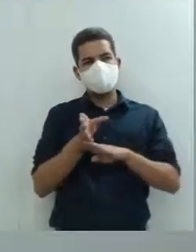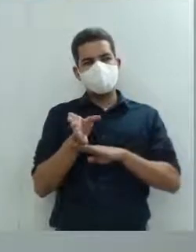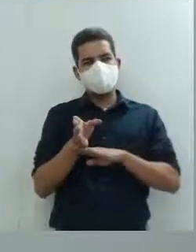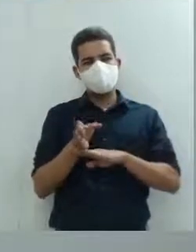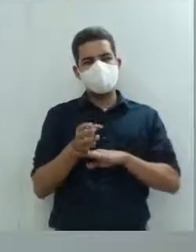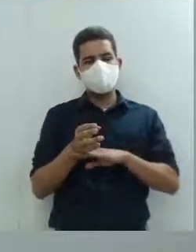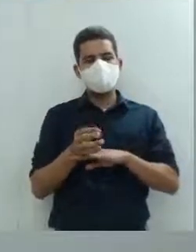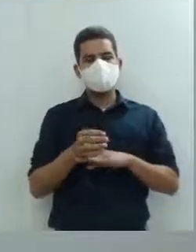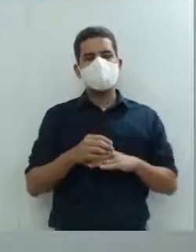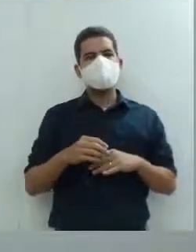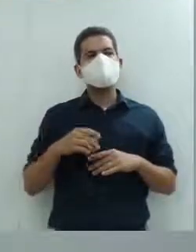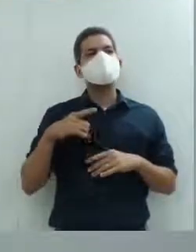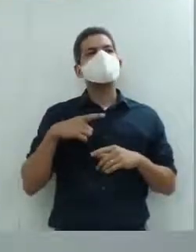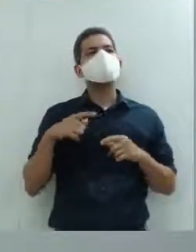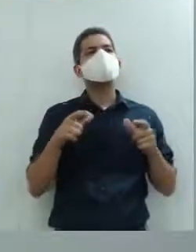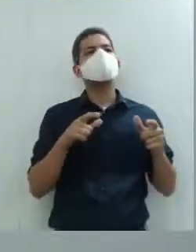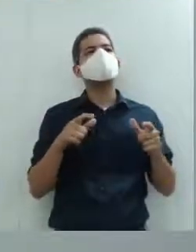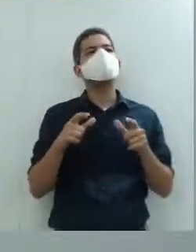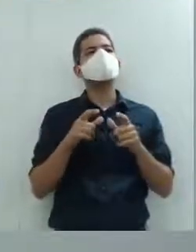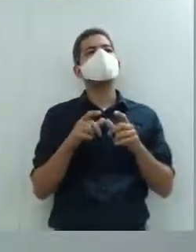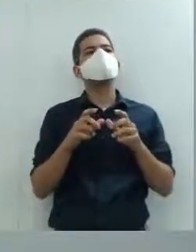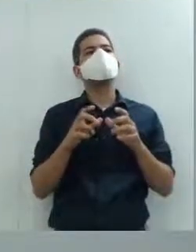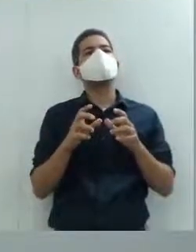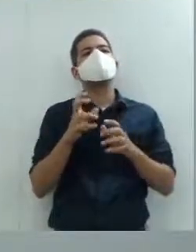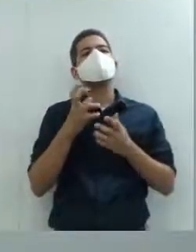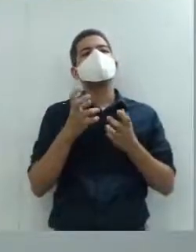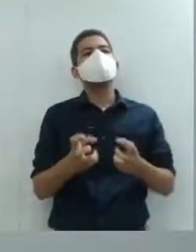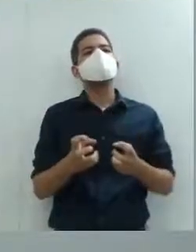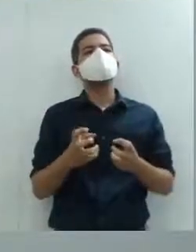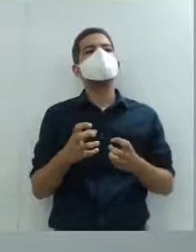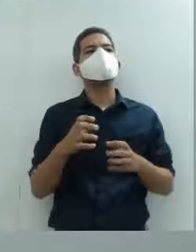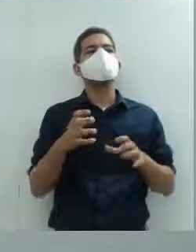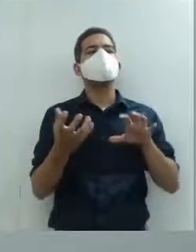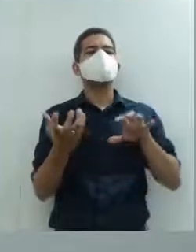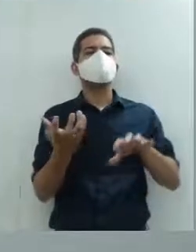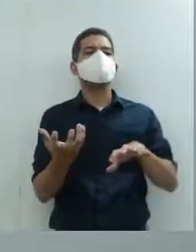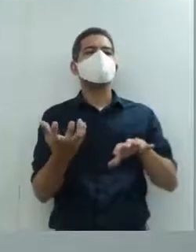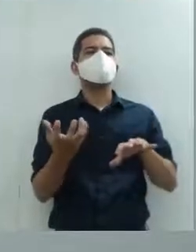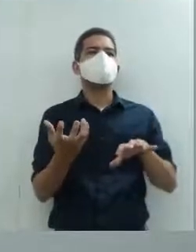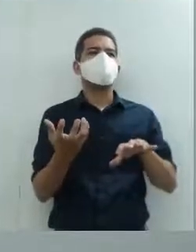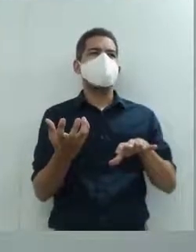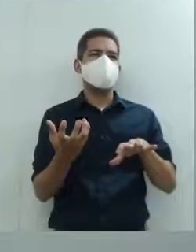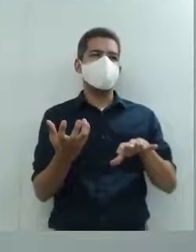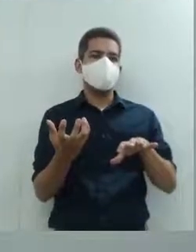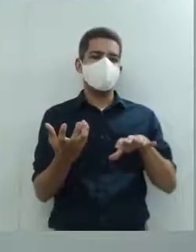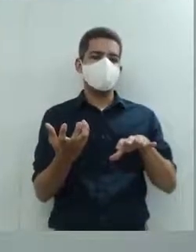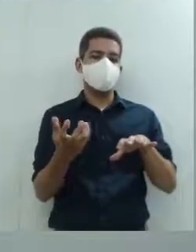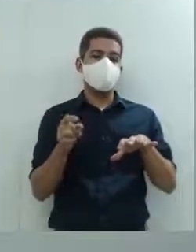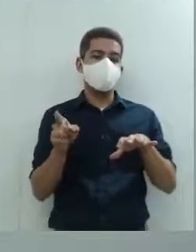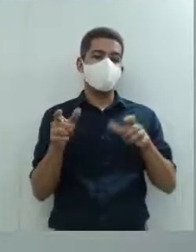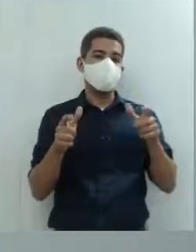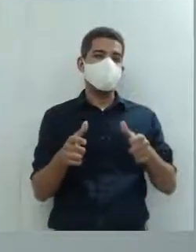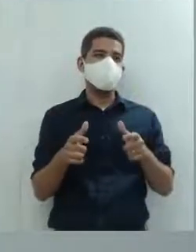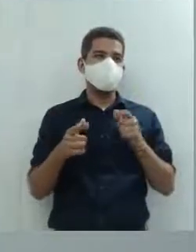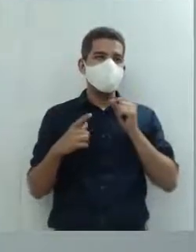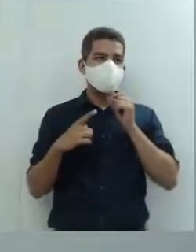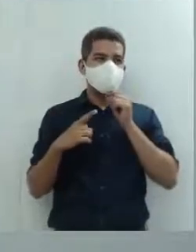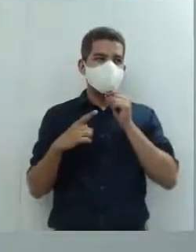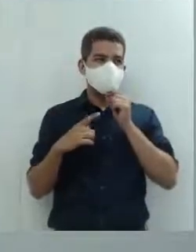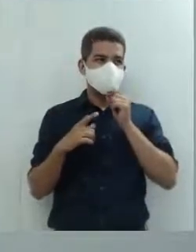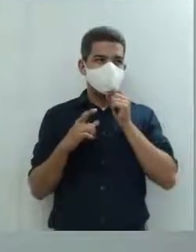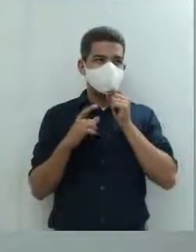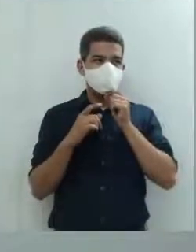mais seco, de cactáceas, mais longe, né? Ô Brasília, capital do meu país. Brasília, ele vai ser úmido